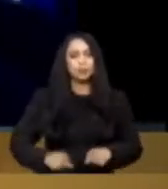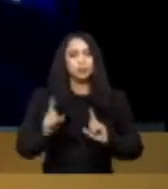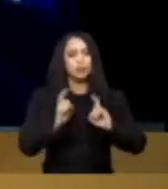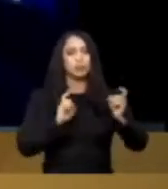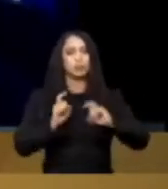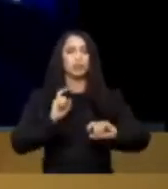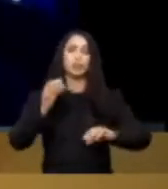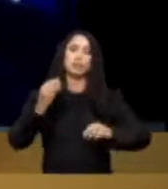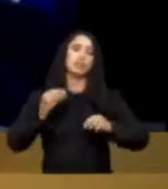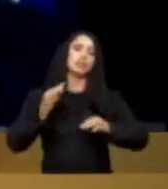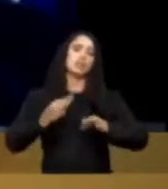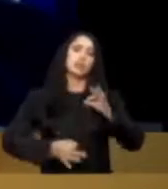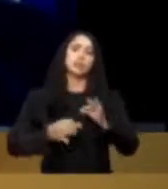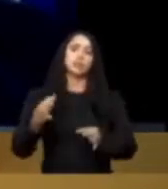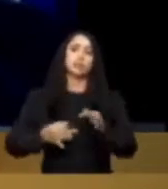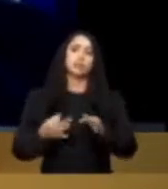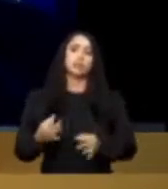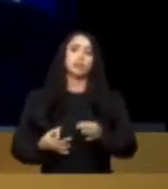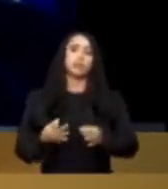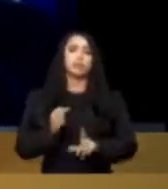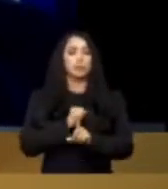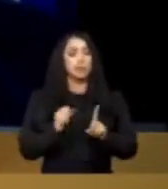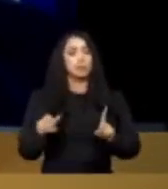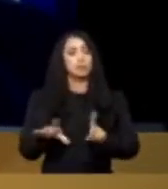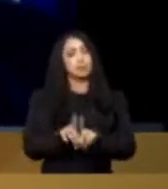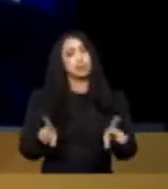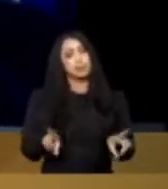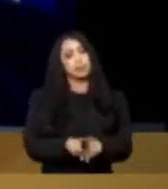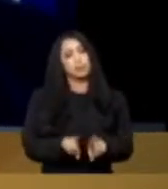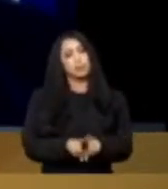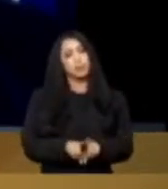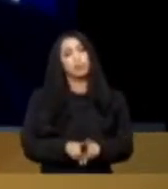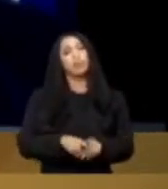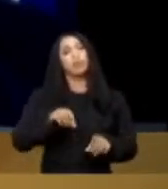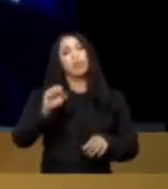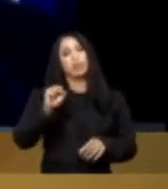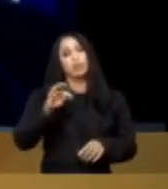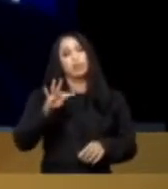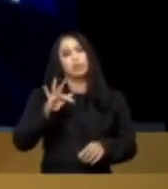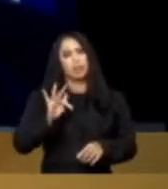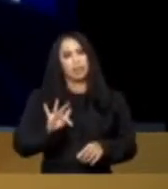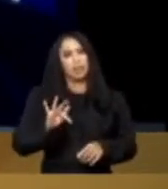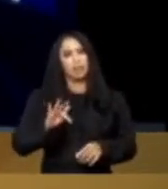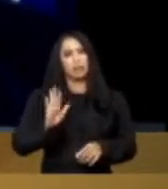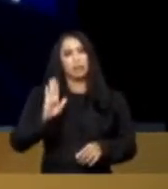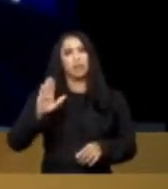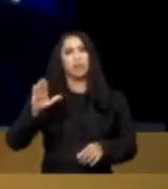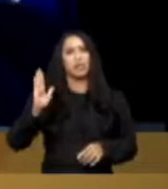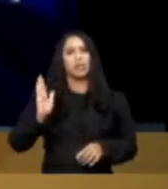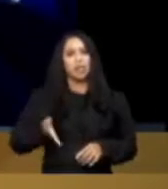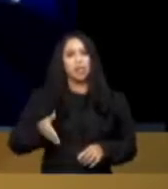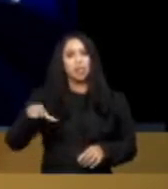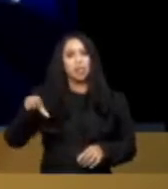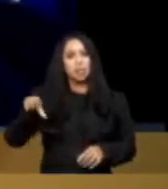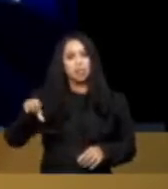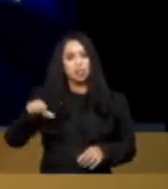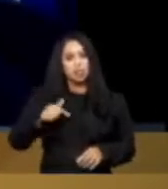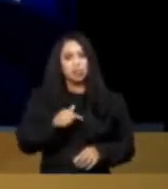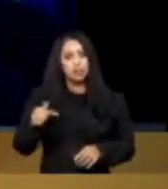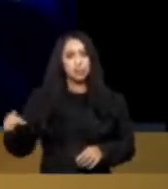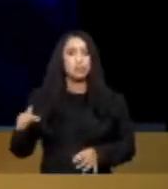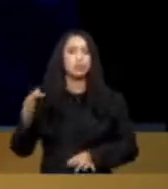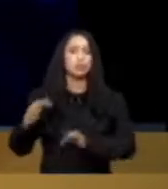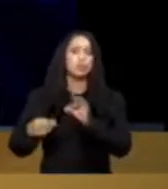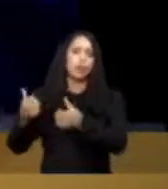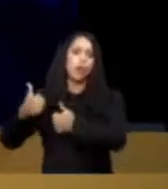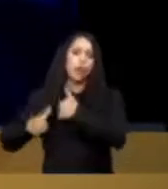e ao próprio interesse público. É verdade que o Supremo Tribunal Federal, em 97, em juízo de prelibação,